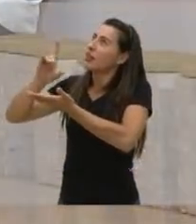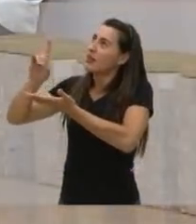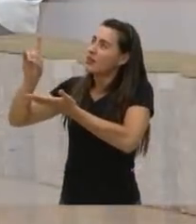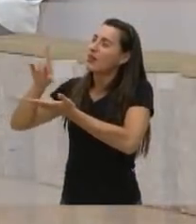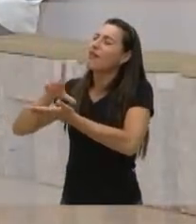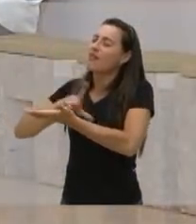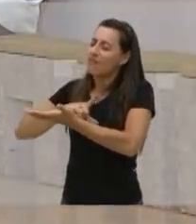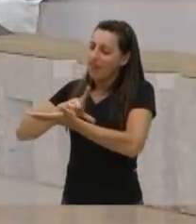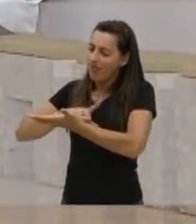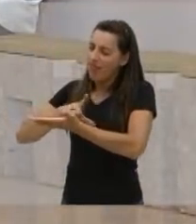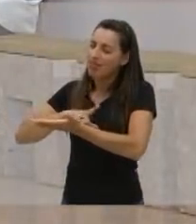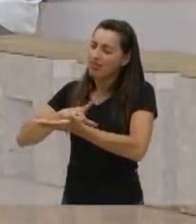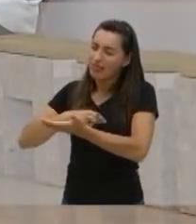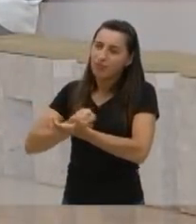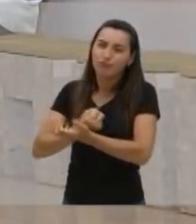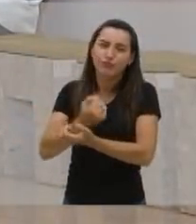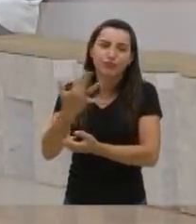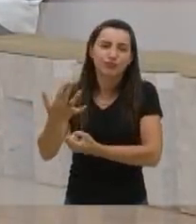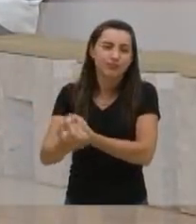frutos.